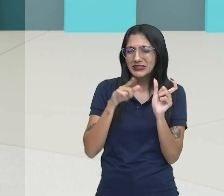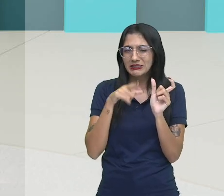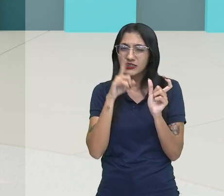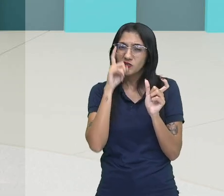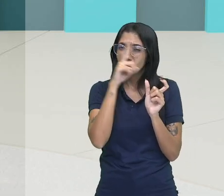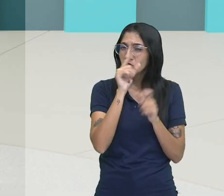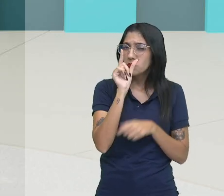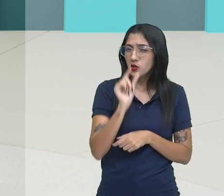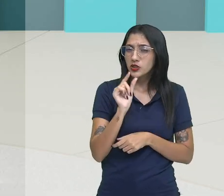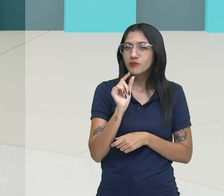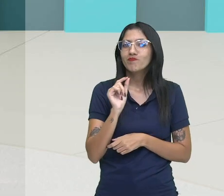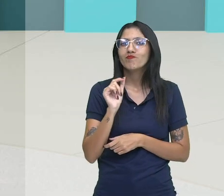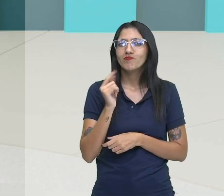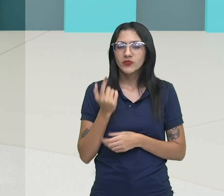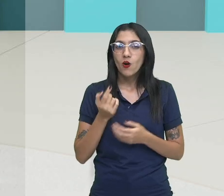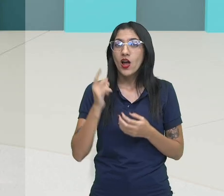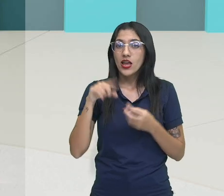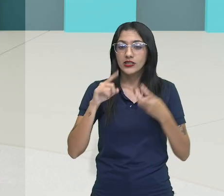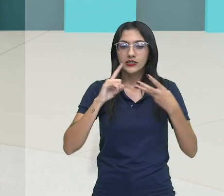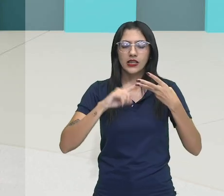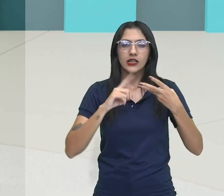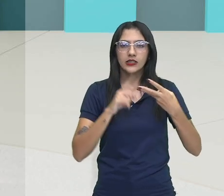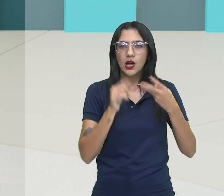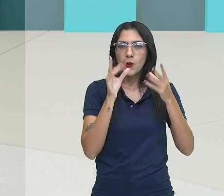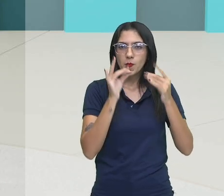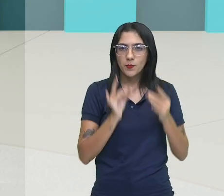complicado. O pretérito mais que perfeito é assim.